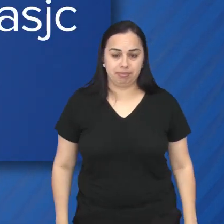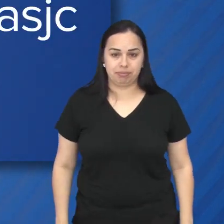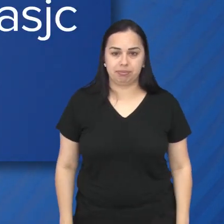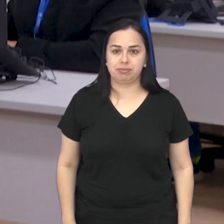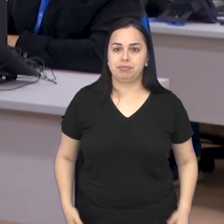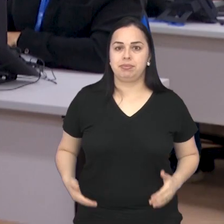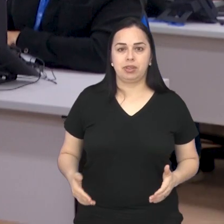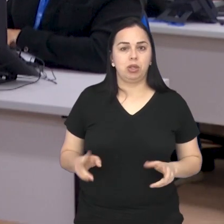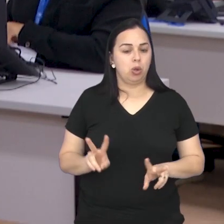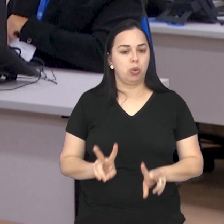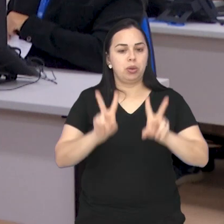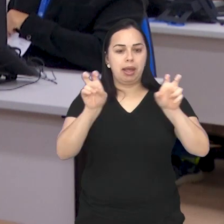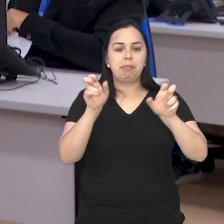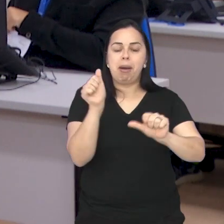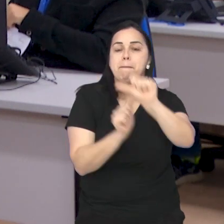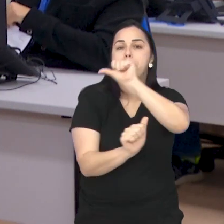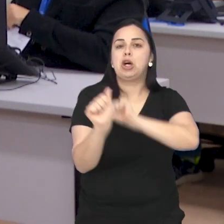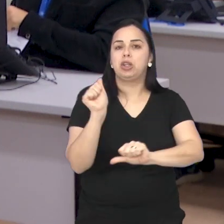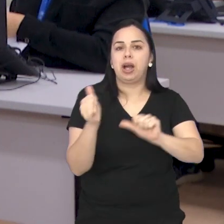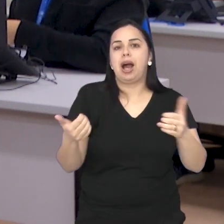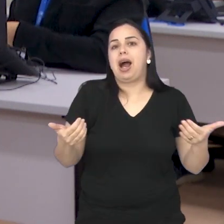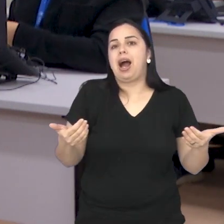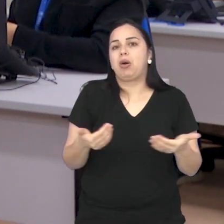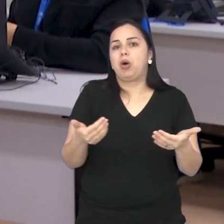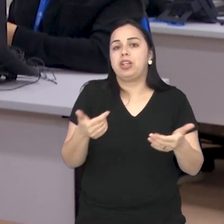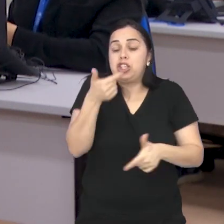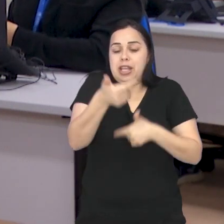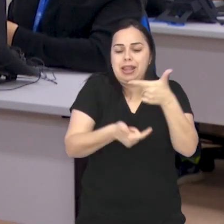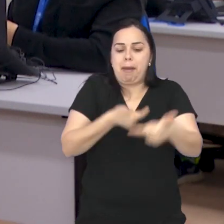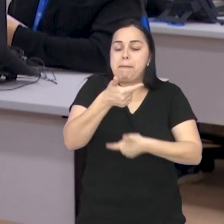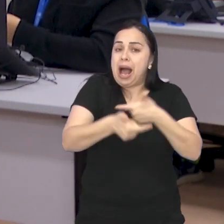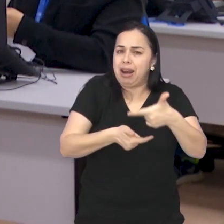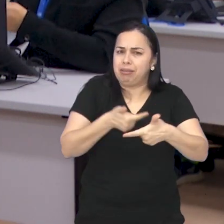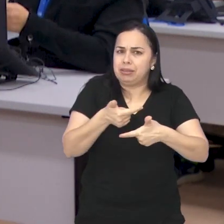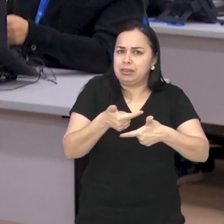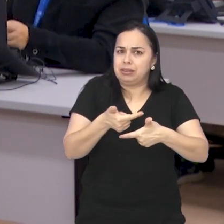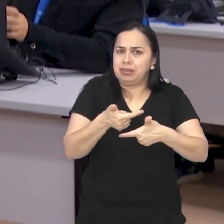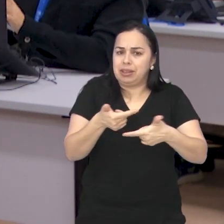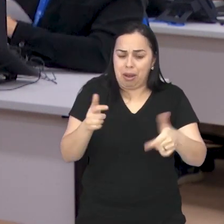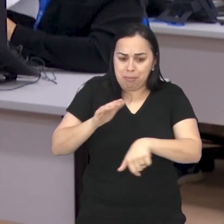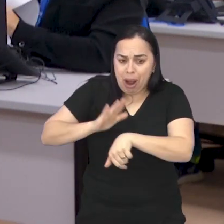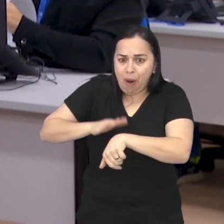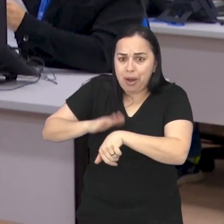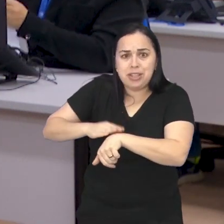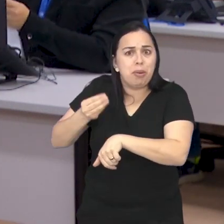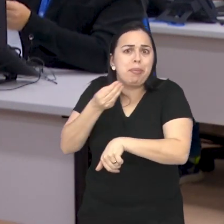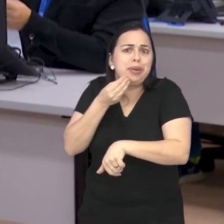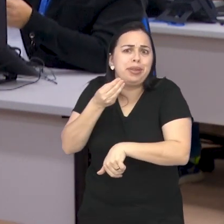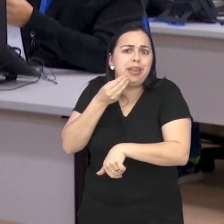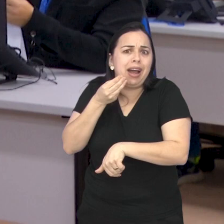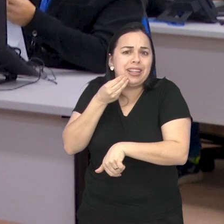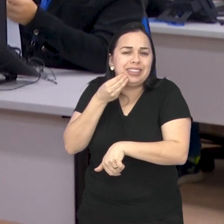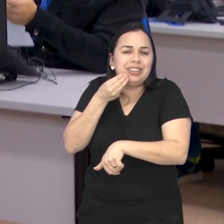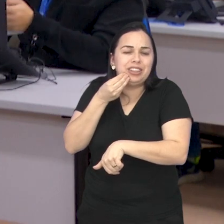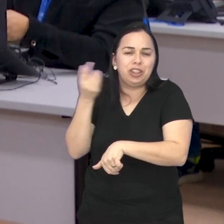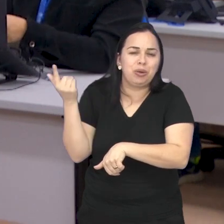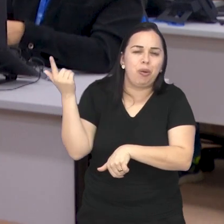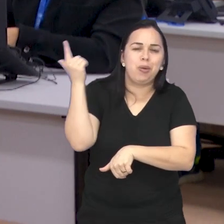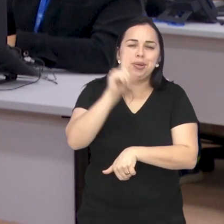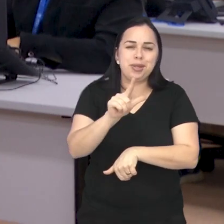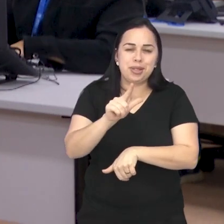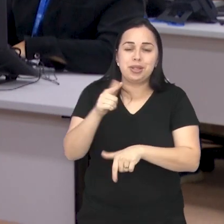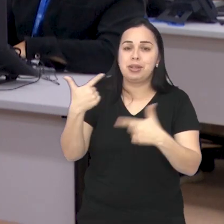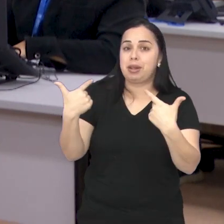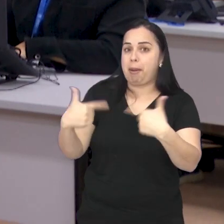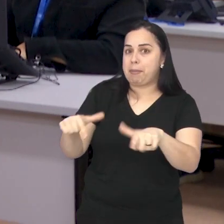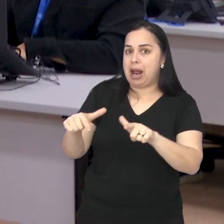YouTube. Mudando um pouquinho de assunto, agora a gente fala de emprego aqui no Boletim. Aquela hora boa para quem busca uma oportunidade de descobrir